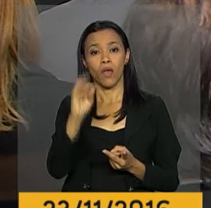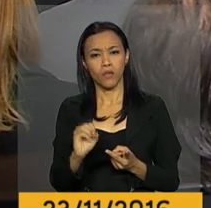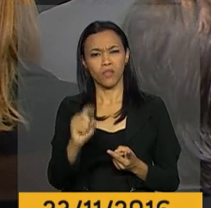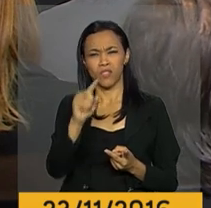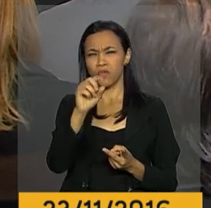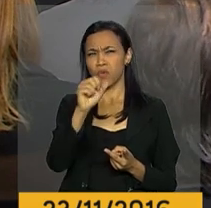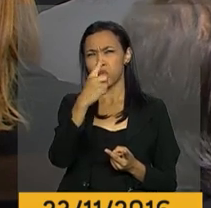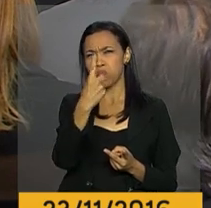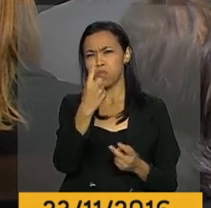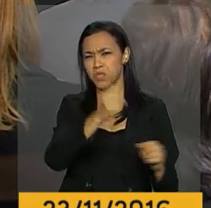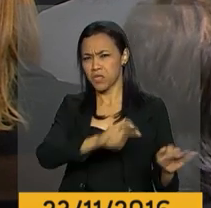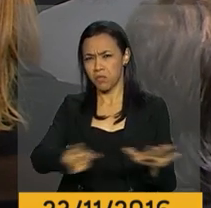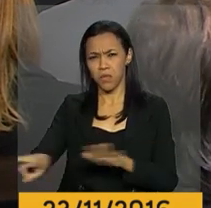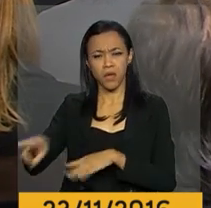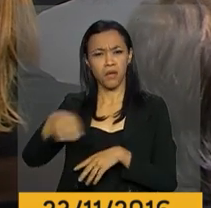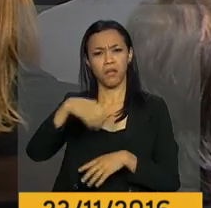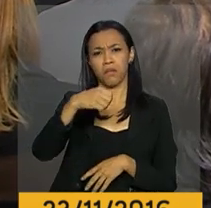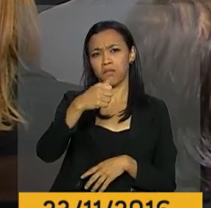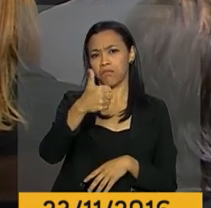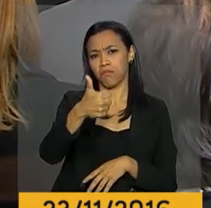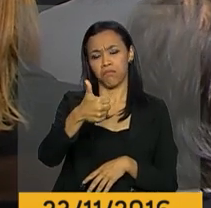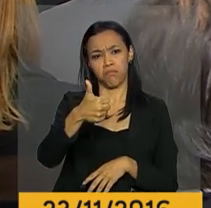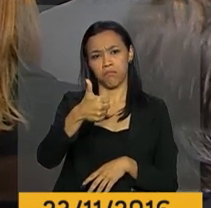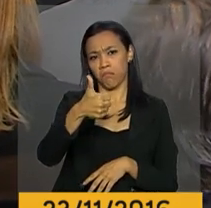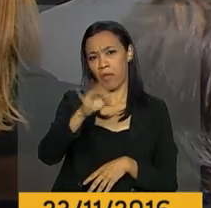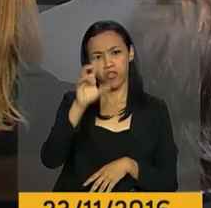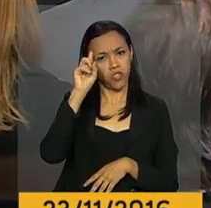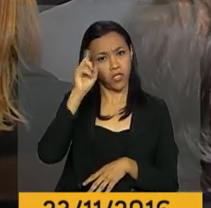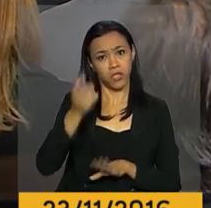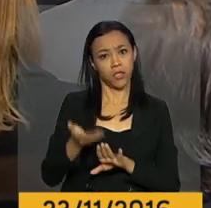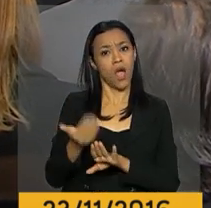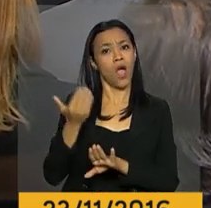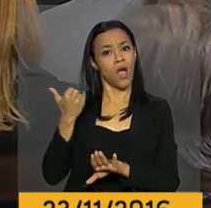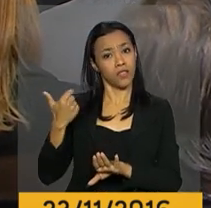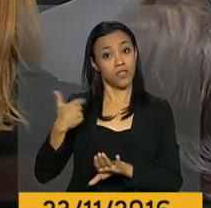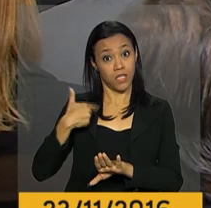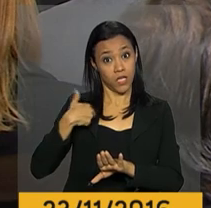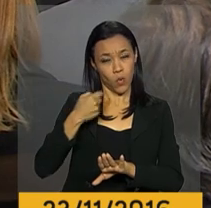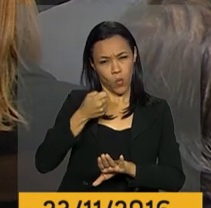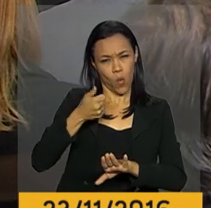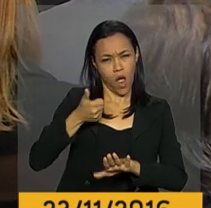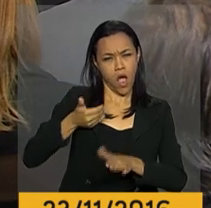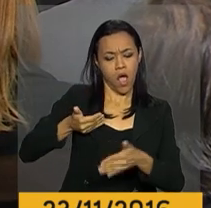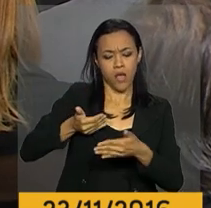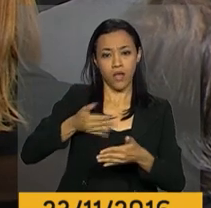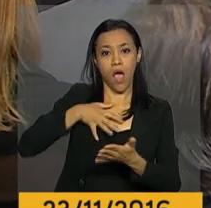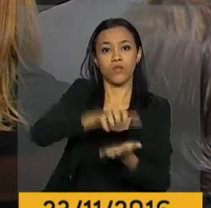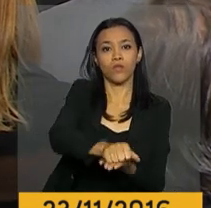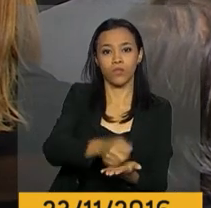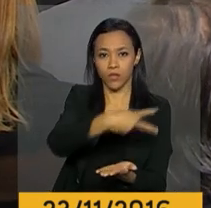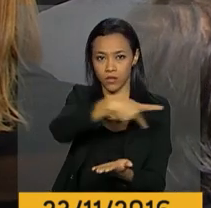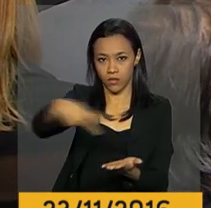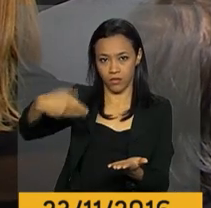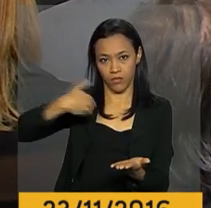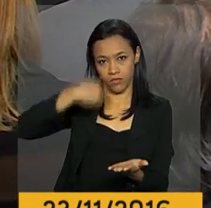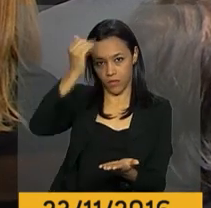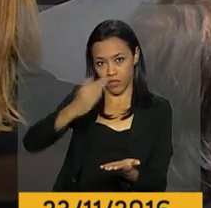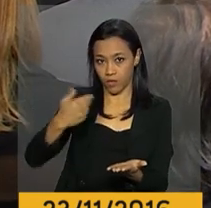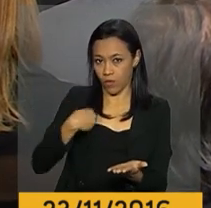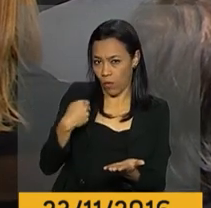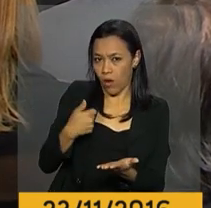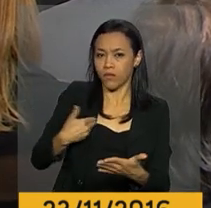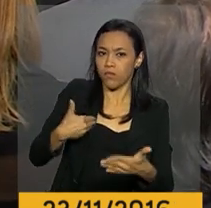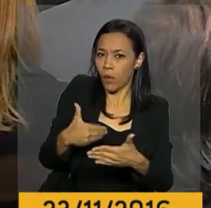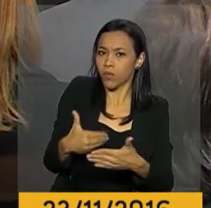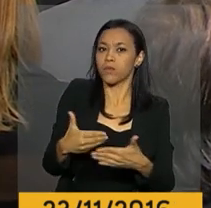antes da perspectiva de assumir a presidência disse olha se isto vier para